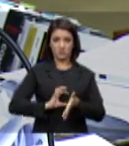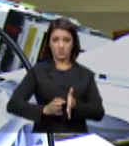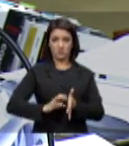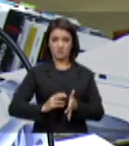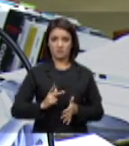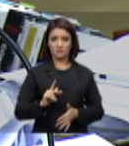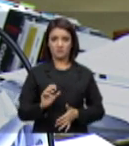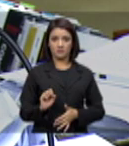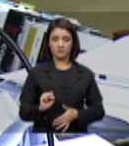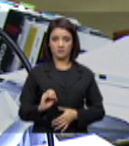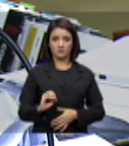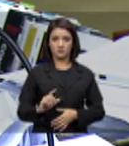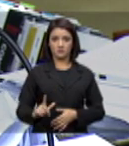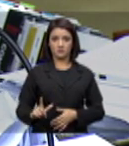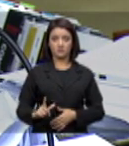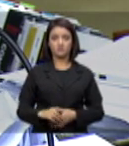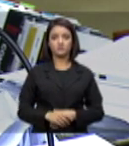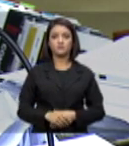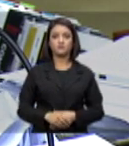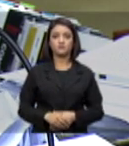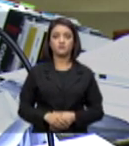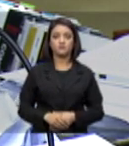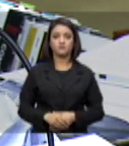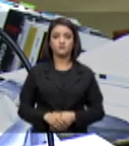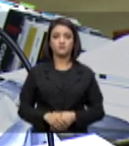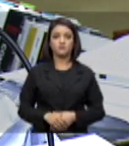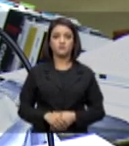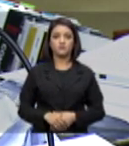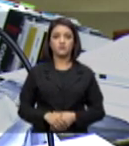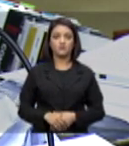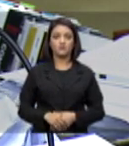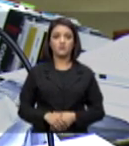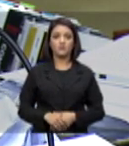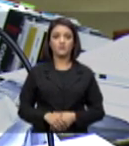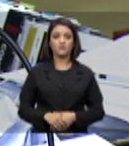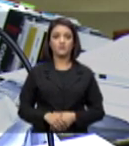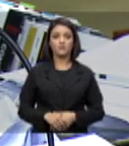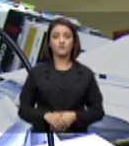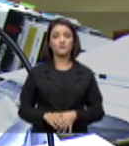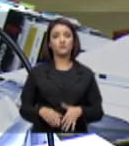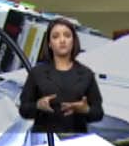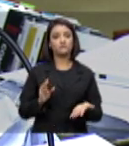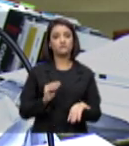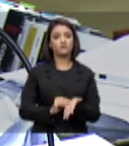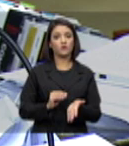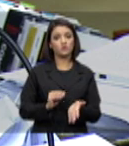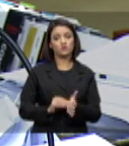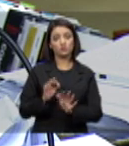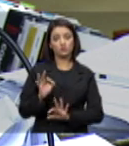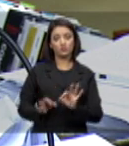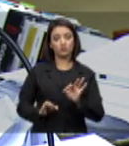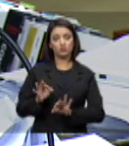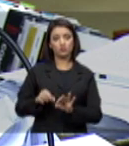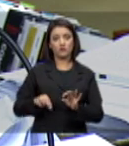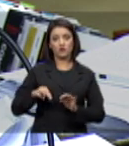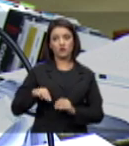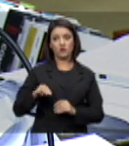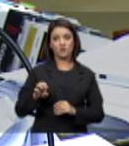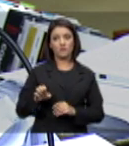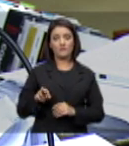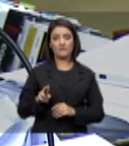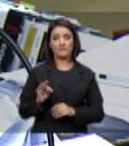partido autor da arguição de descumprimento de preceito fundamental restando o julgamento de mérito